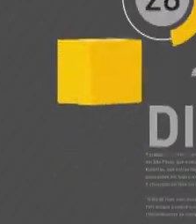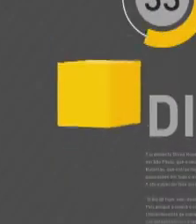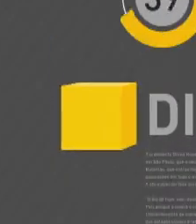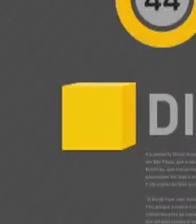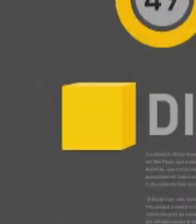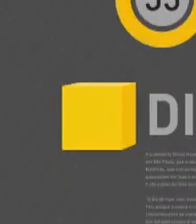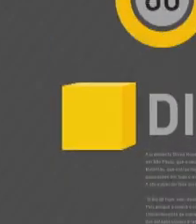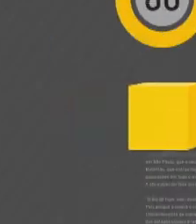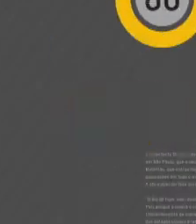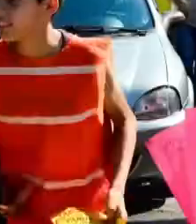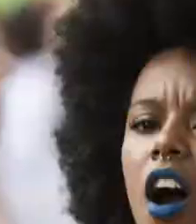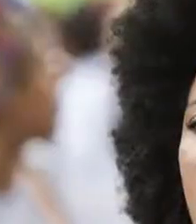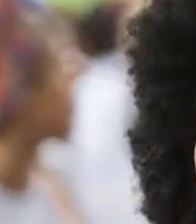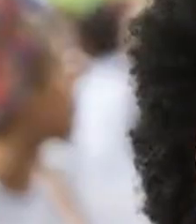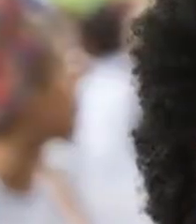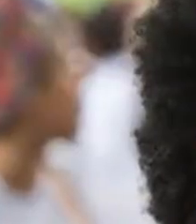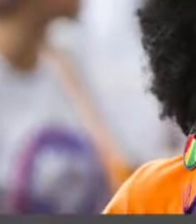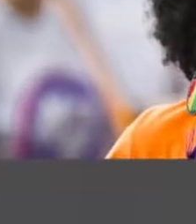o